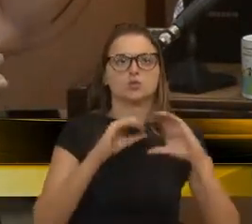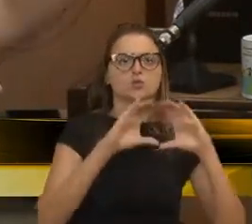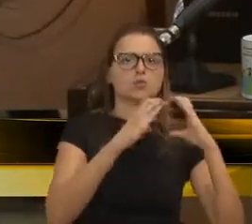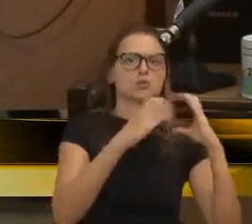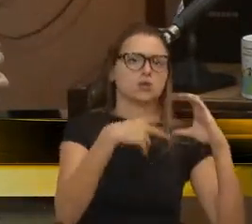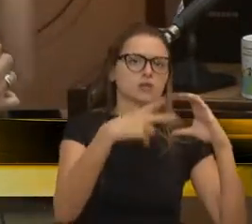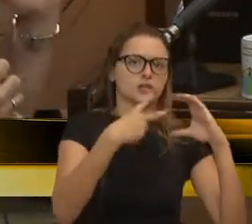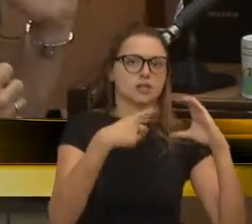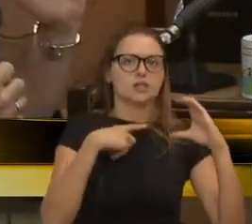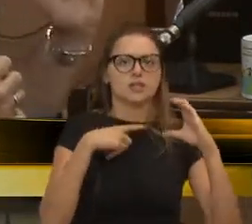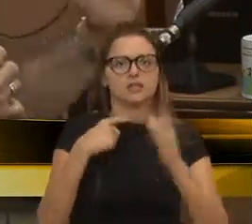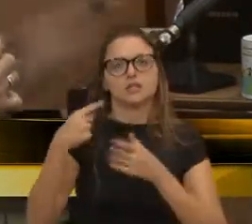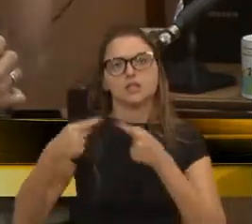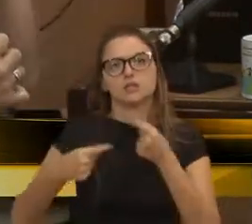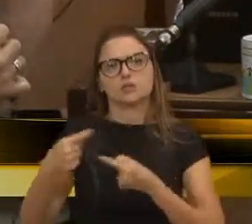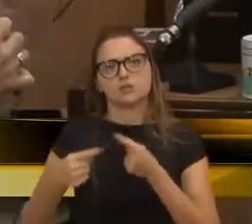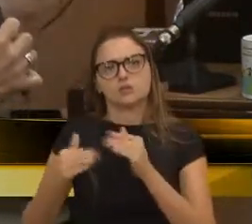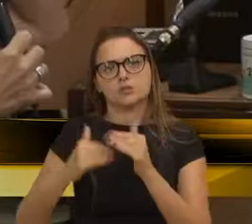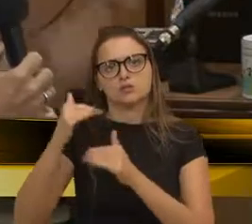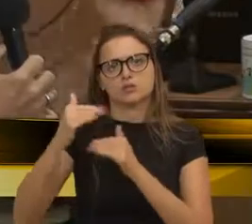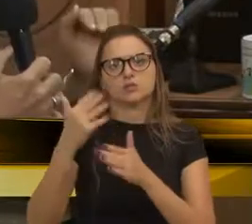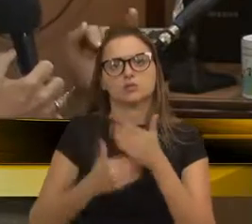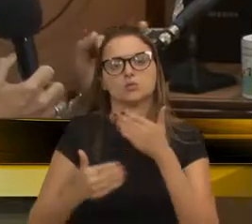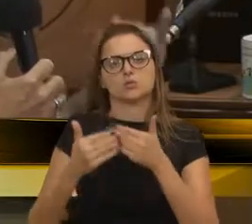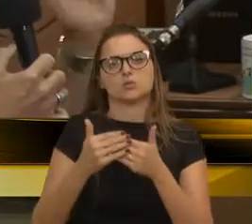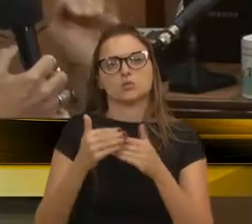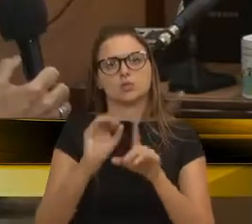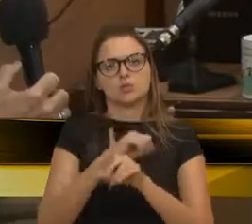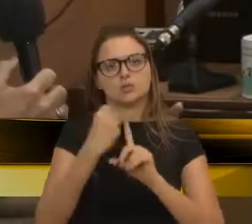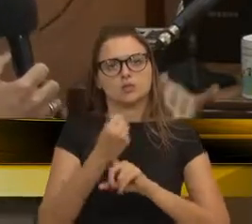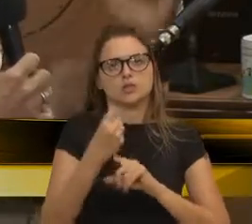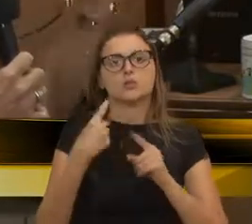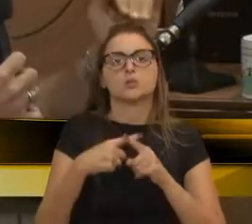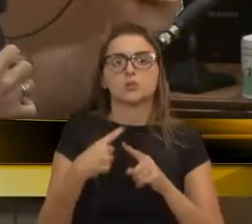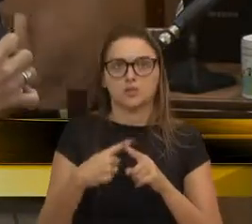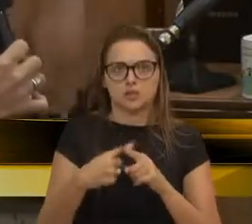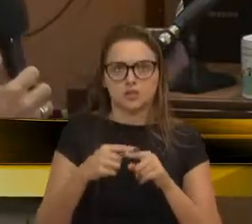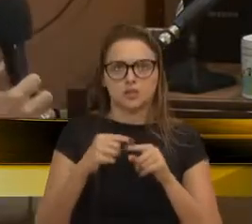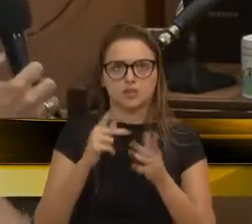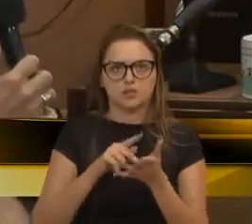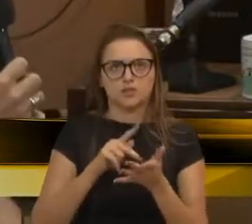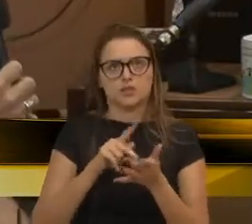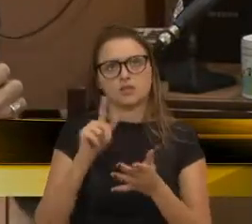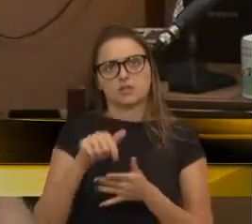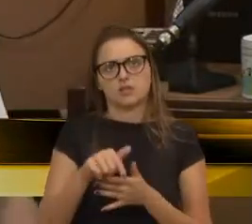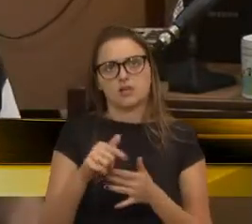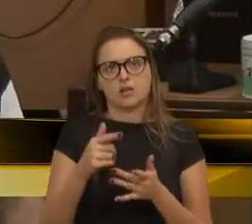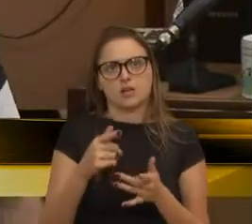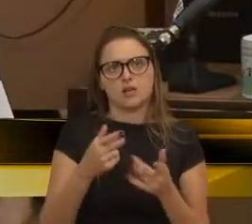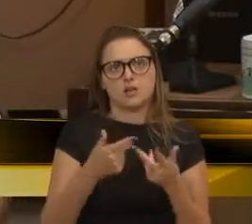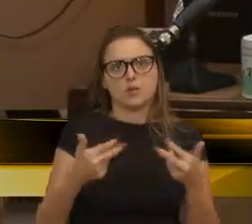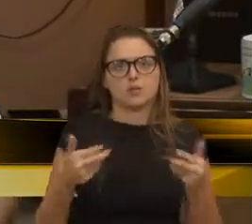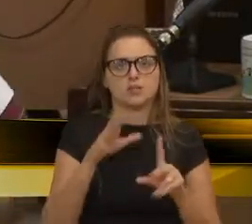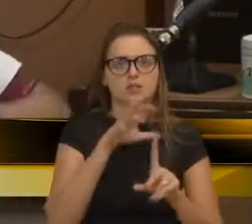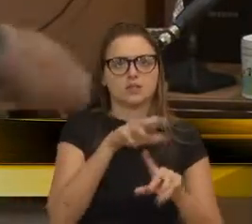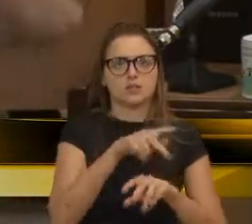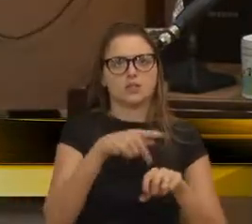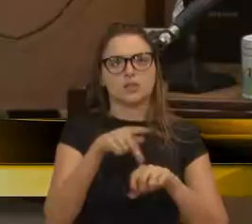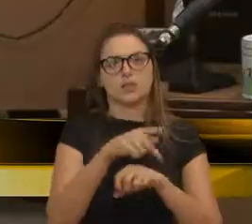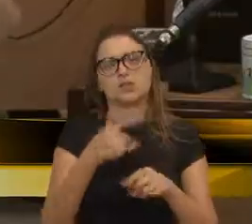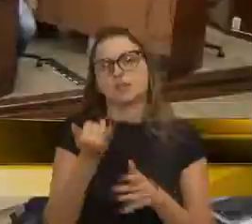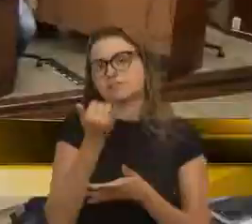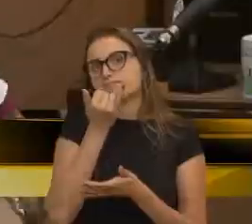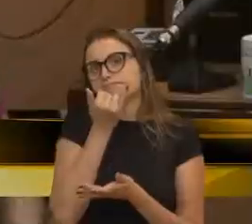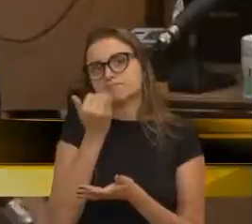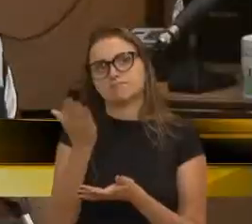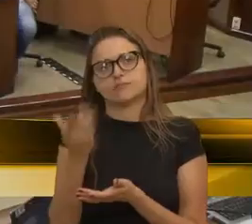estabeleça um debate à altura com todos os segmentos da sociedade, porque realmente isso mexe com a nação. Ok, obrigado. Acabou meu tempo. Desculpa,